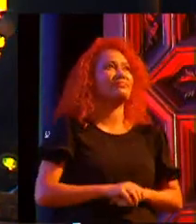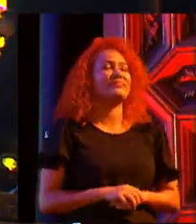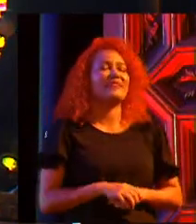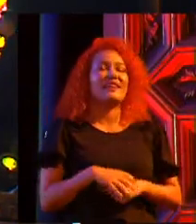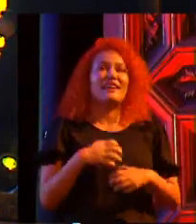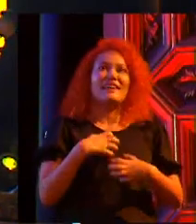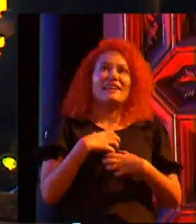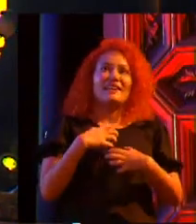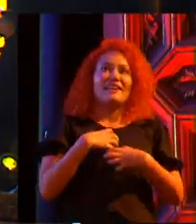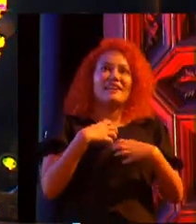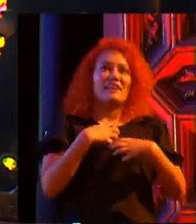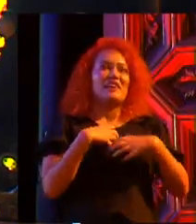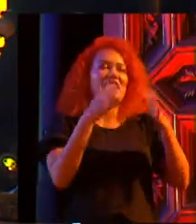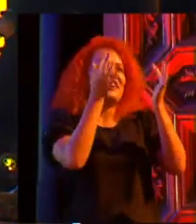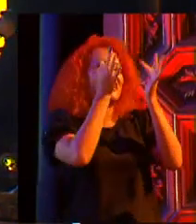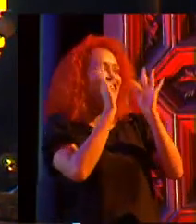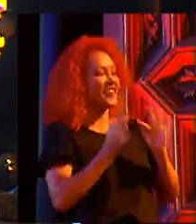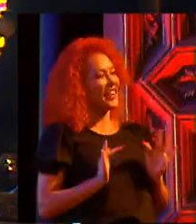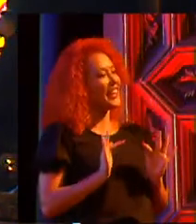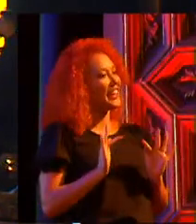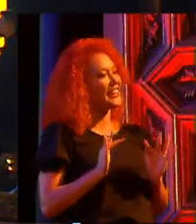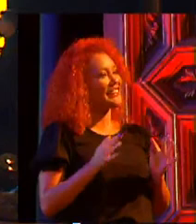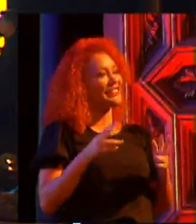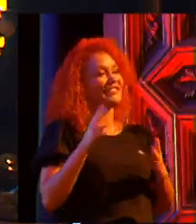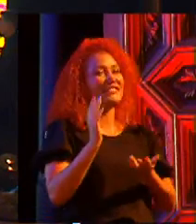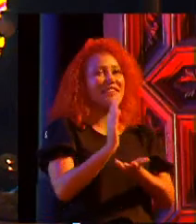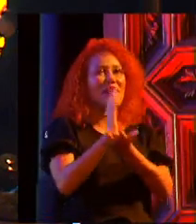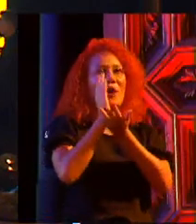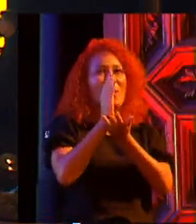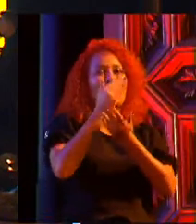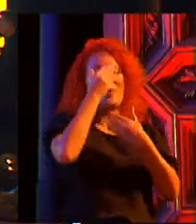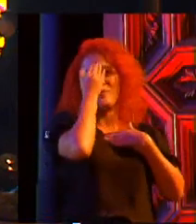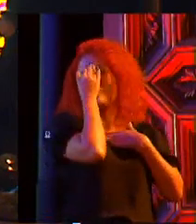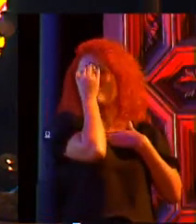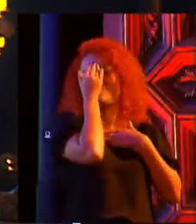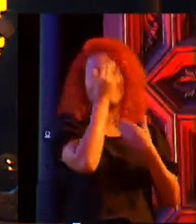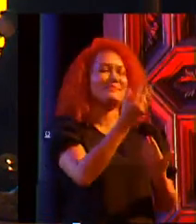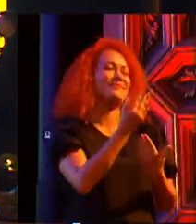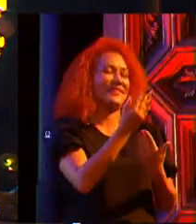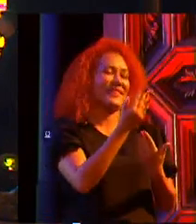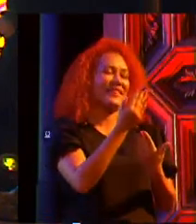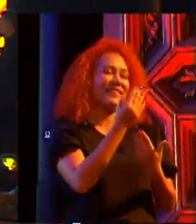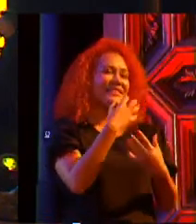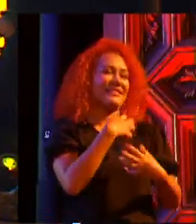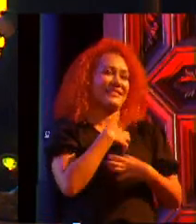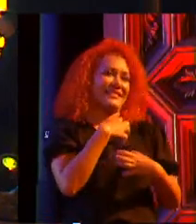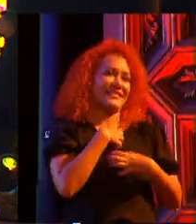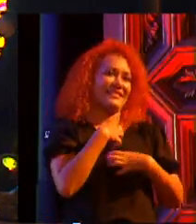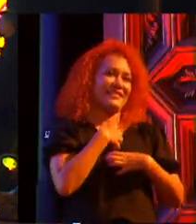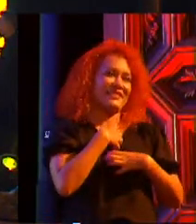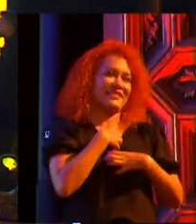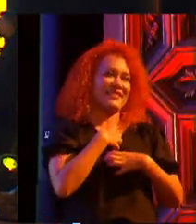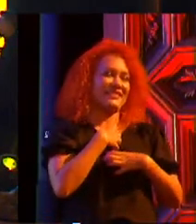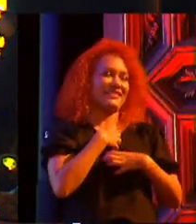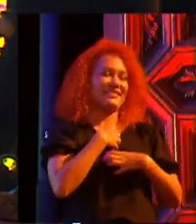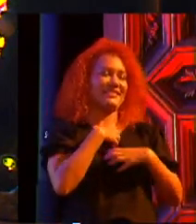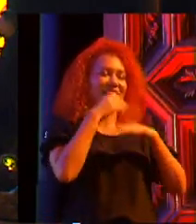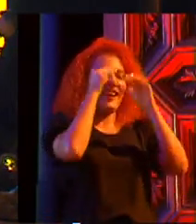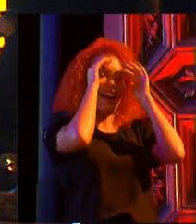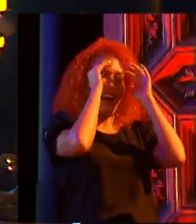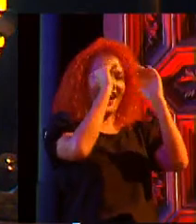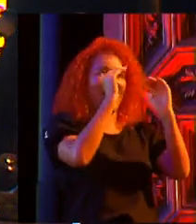Ai, eu tô feliz de ganhar esse prêmio, obrigada! Me sinto muito honrada, tá? Eu quero